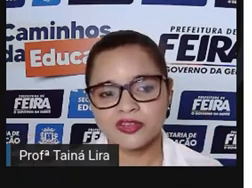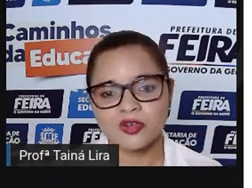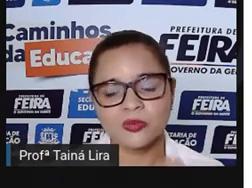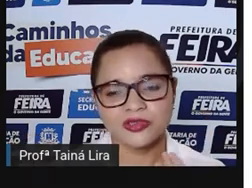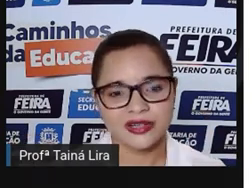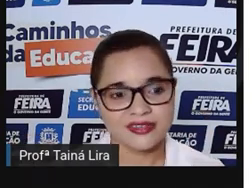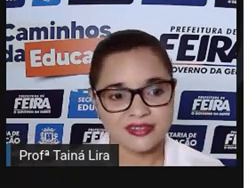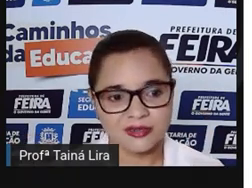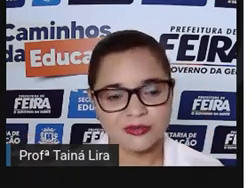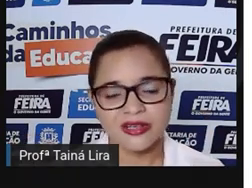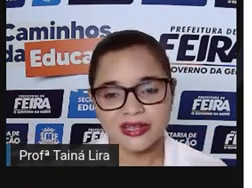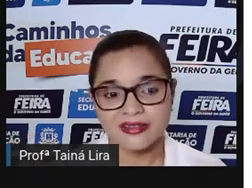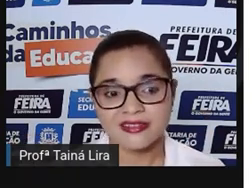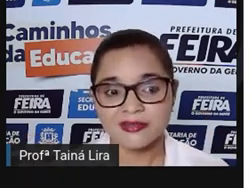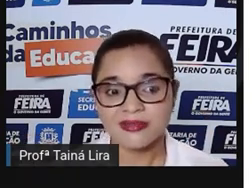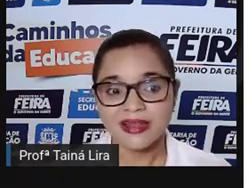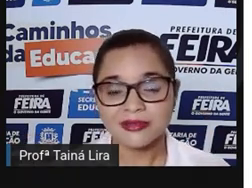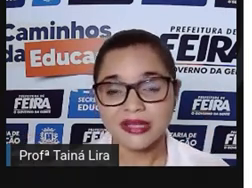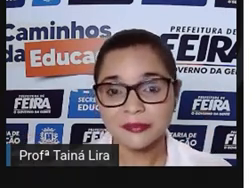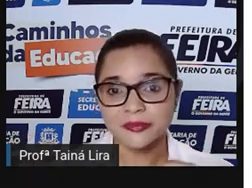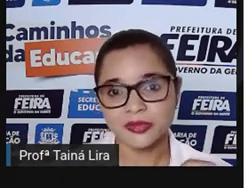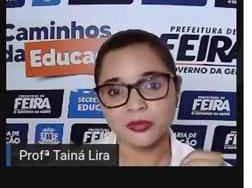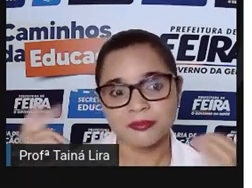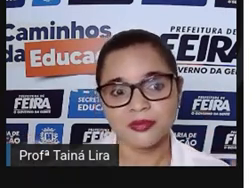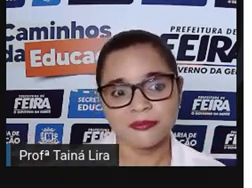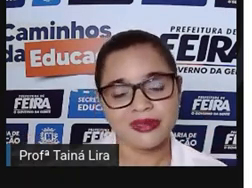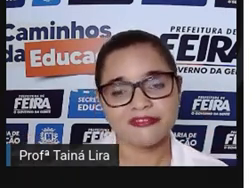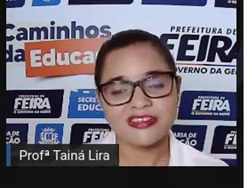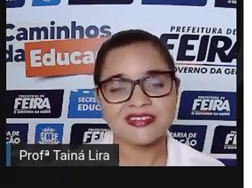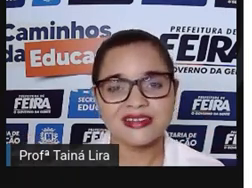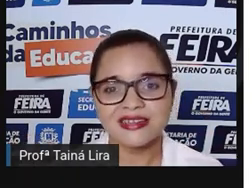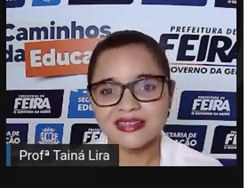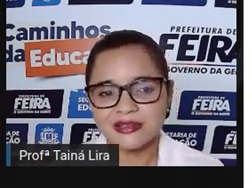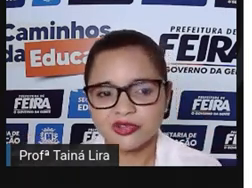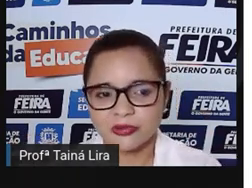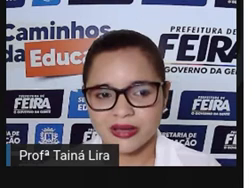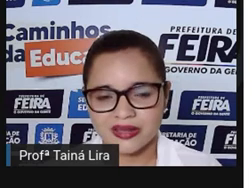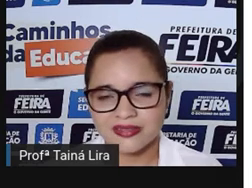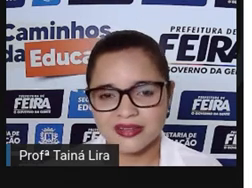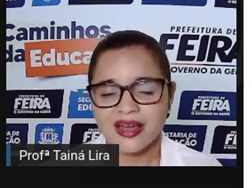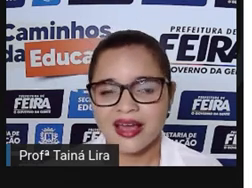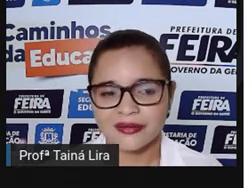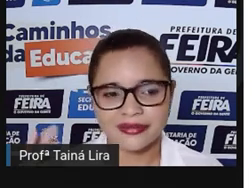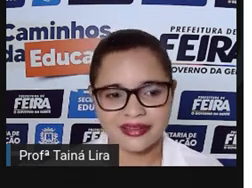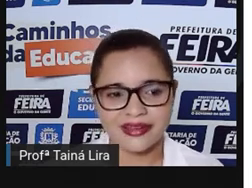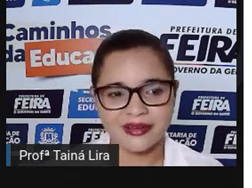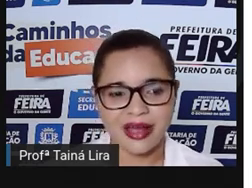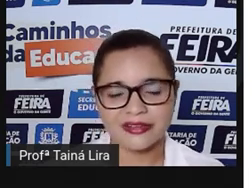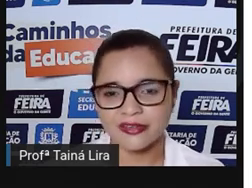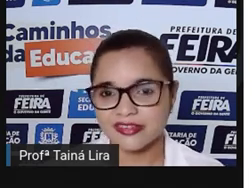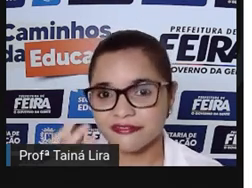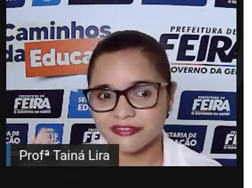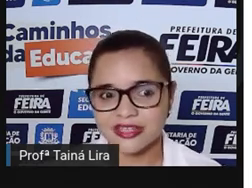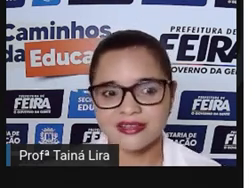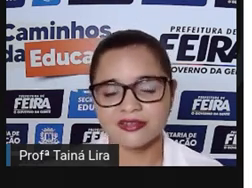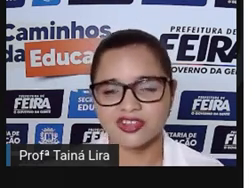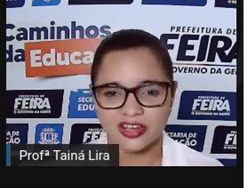os meios de comunicação, eles têm um lado que é muito bom, porque facilitam demais, né, a